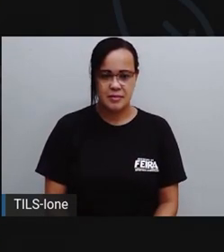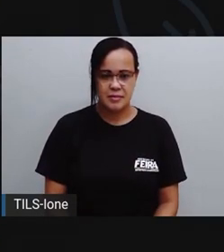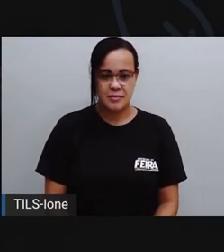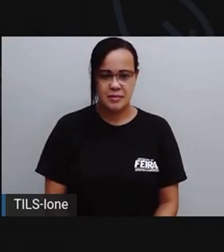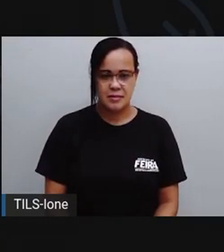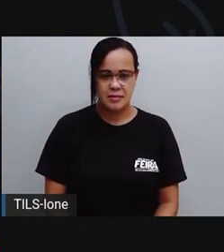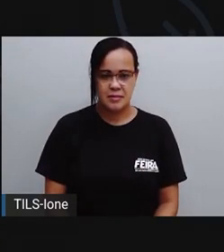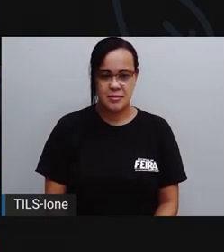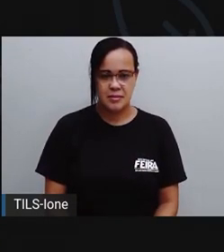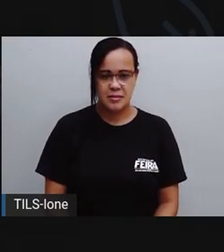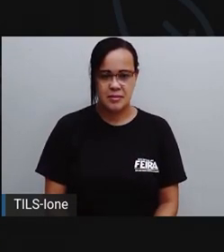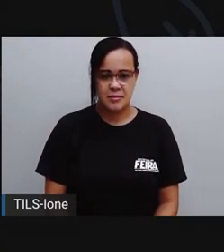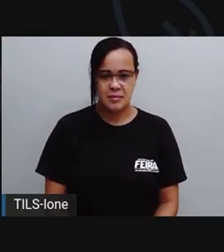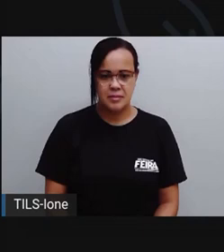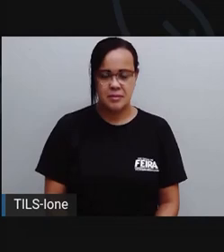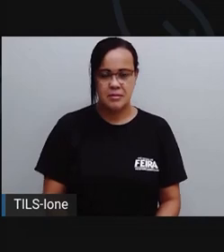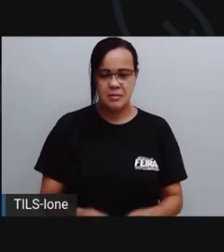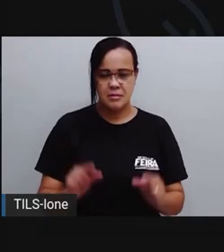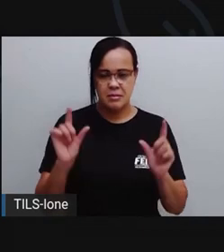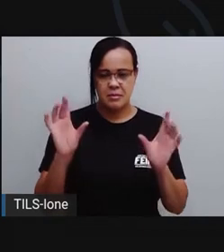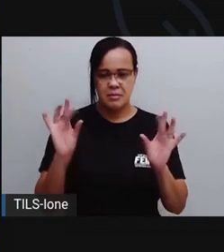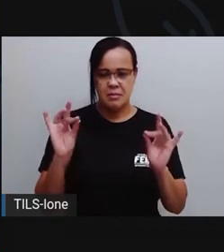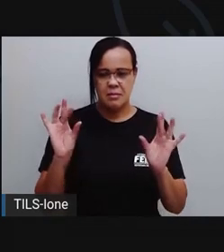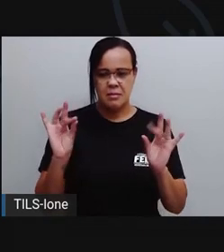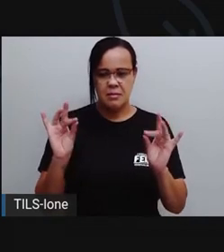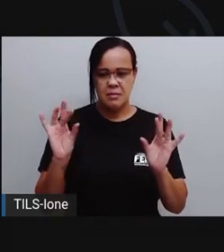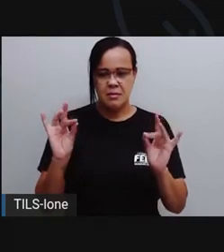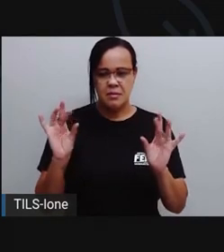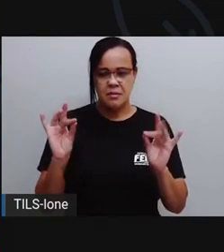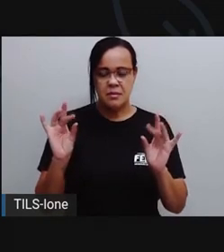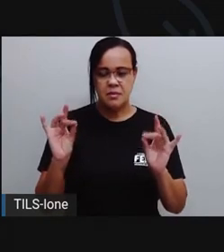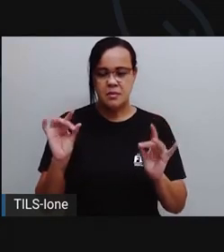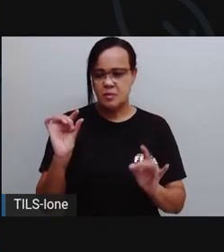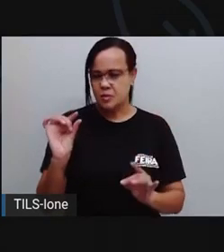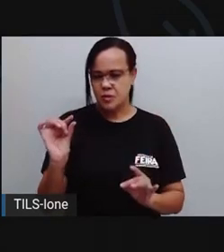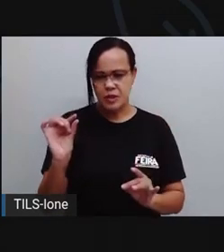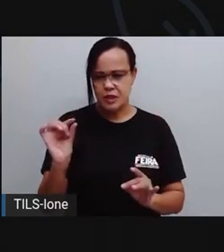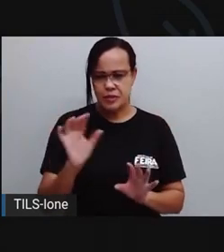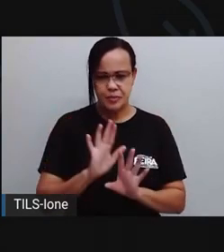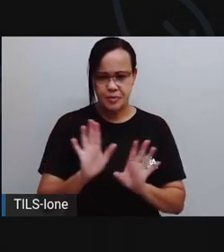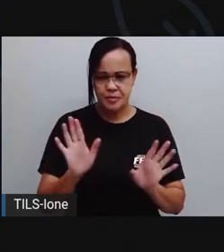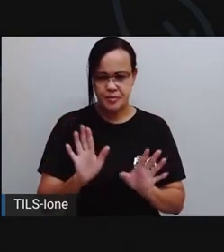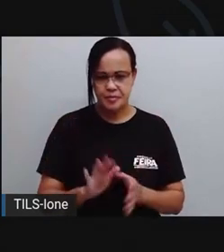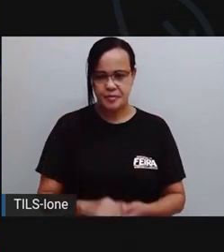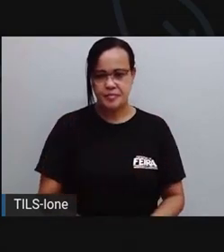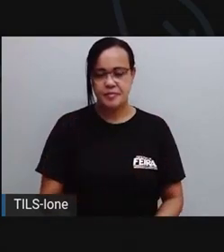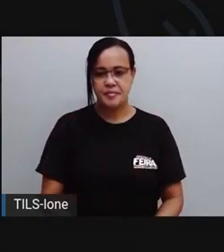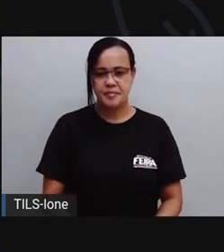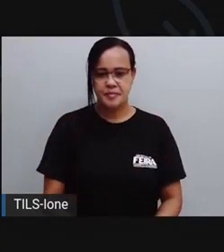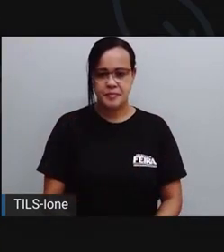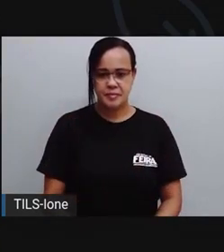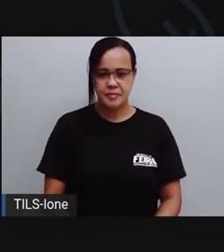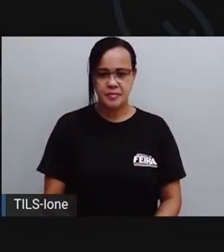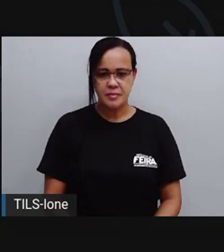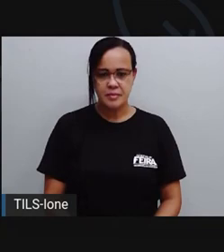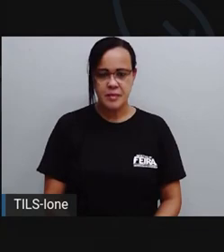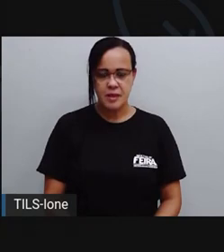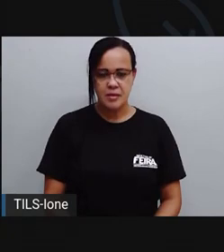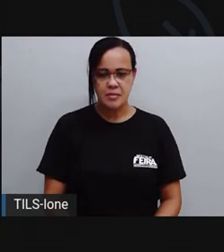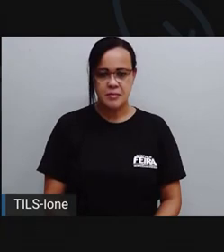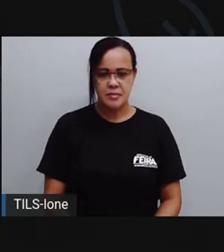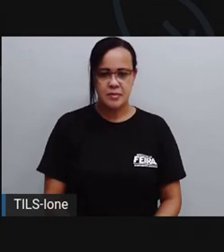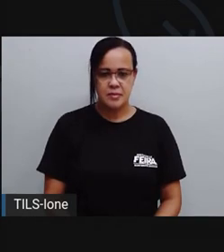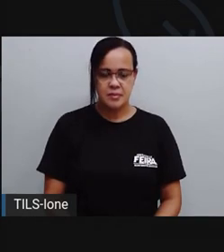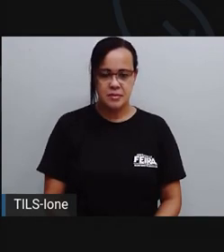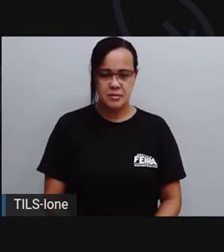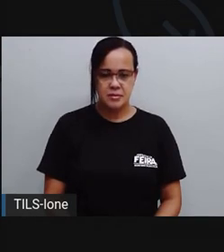Um pouquinho de cola. Não precisa ser muita, só um pouquinho. O suficiente para grudar ali.